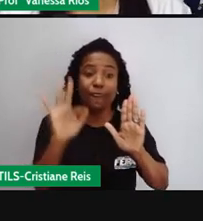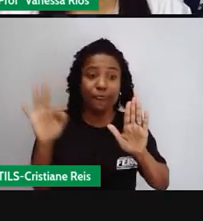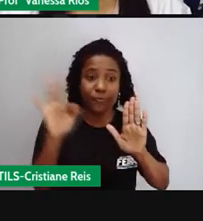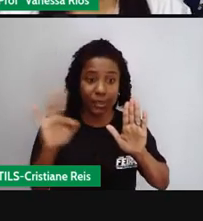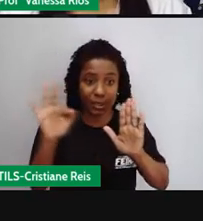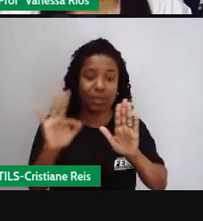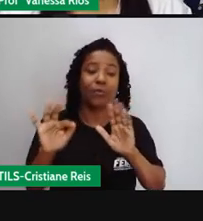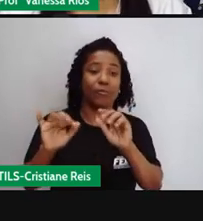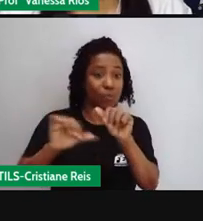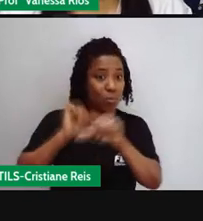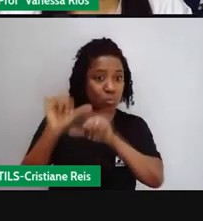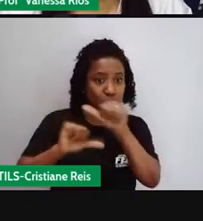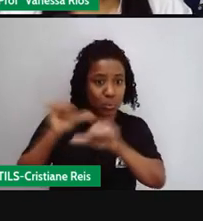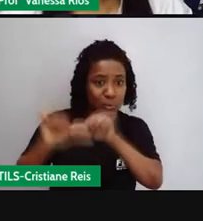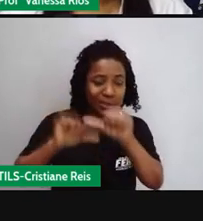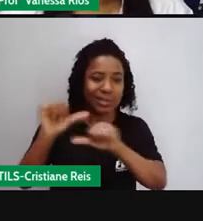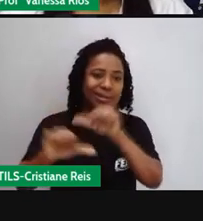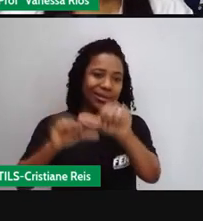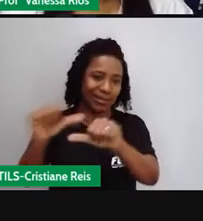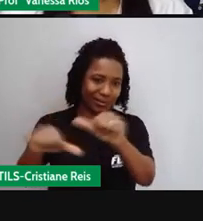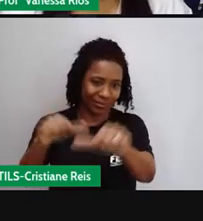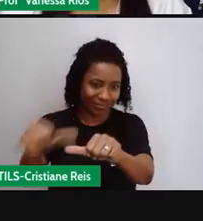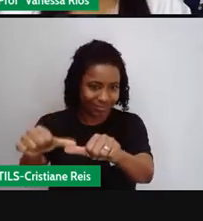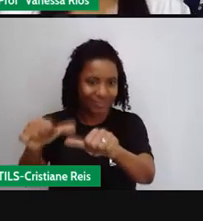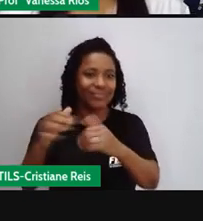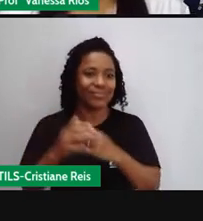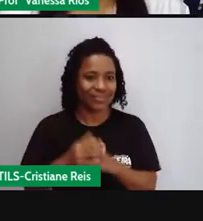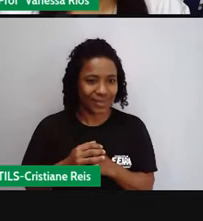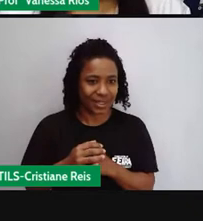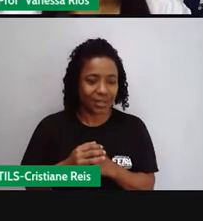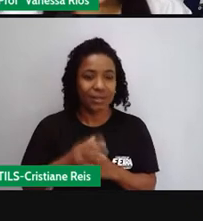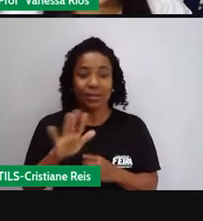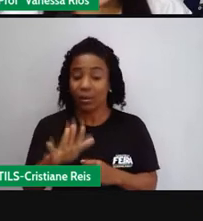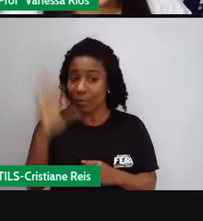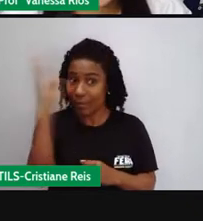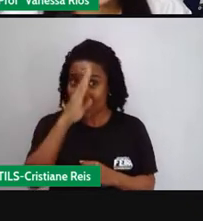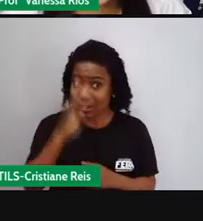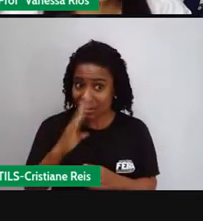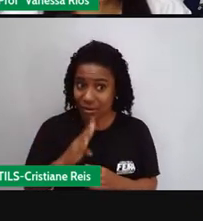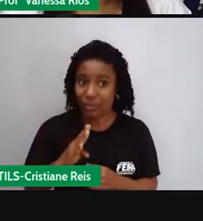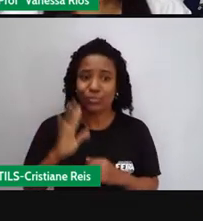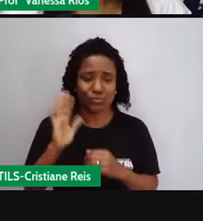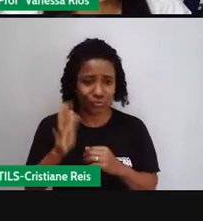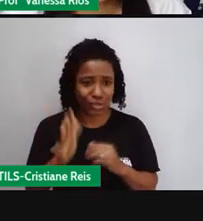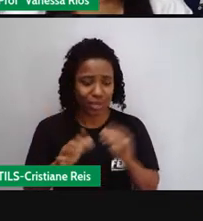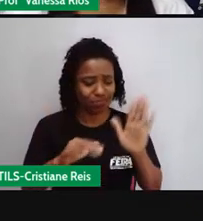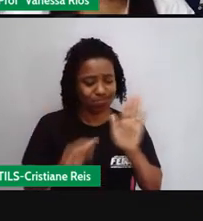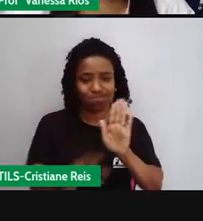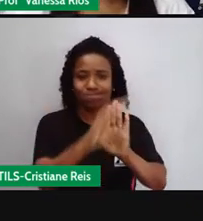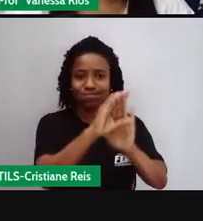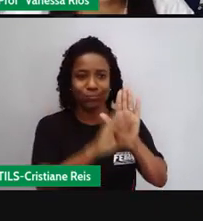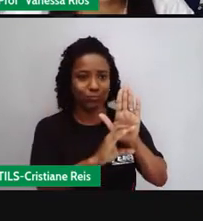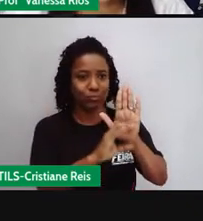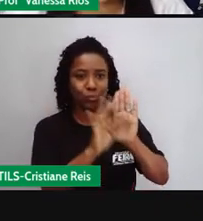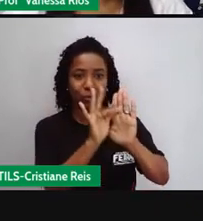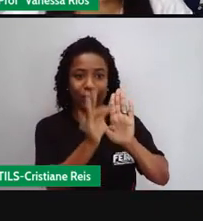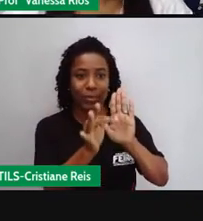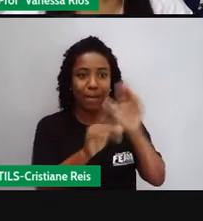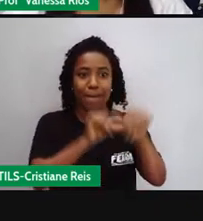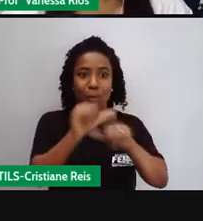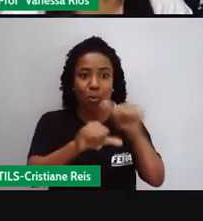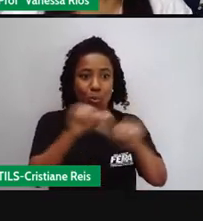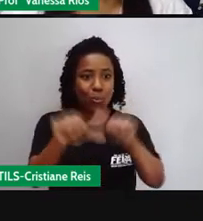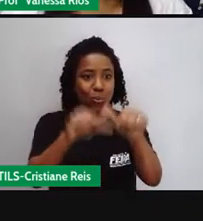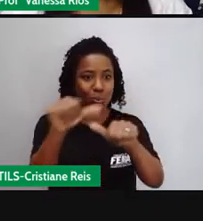mudada, transformada, e o Brasil passou aí já por várias Constituições Federais. A Constituição Federal, né,